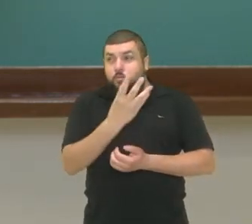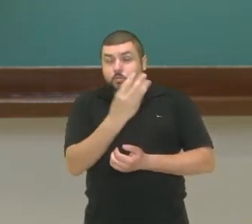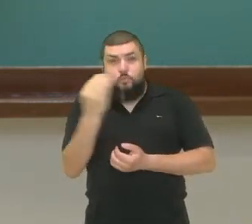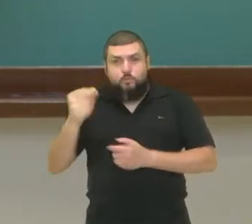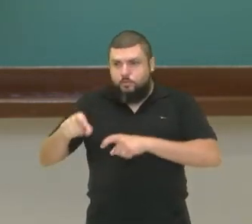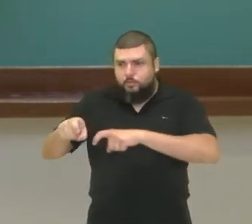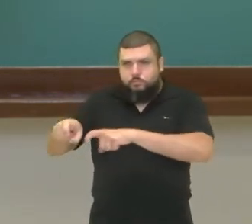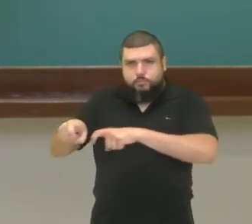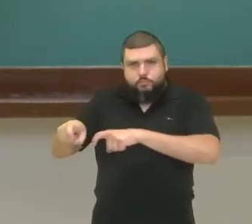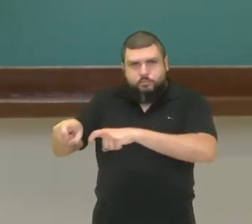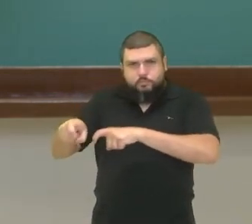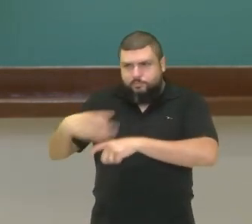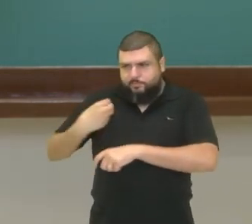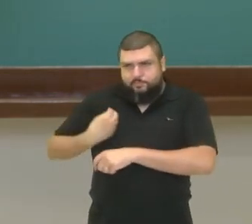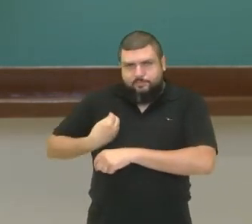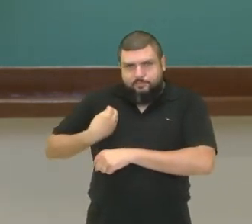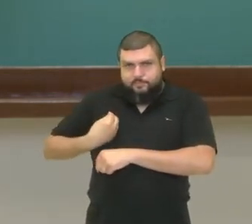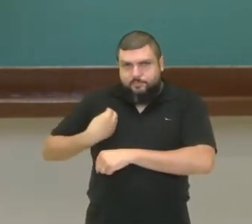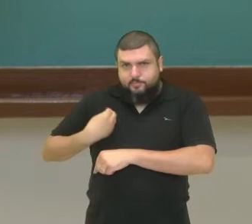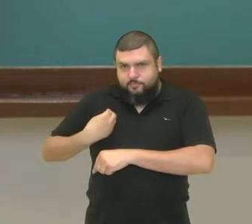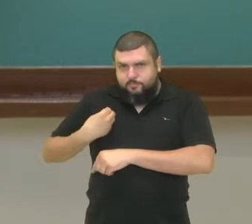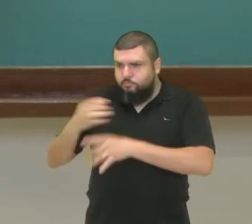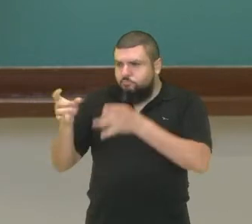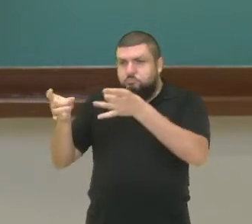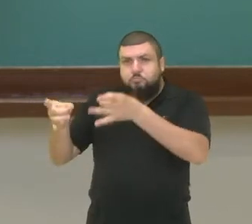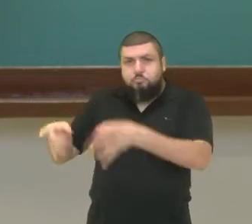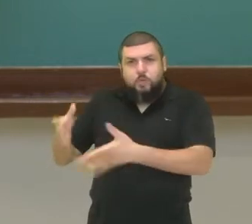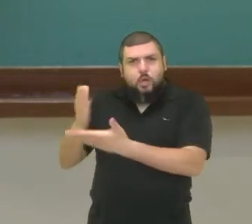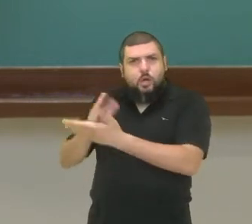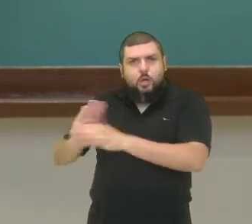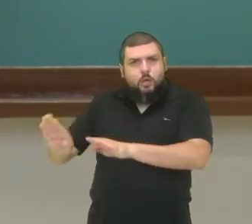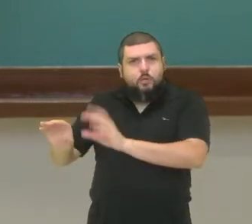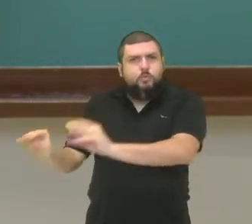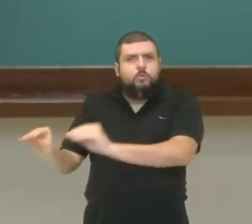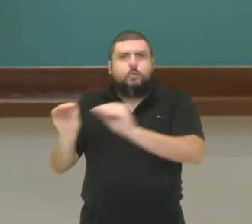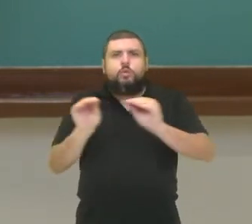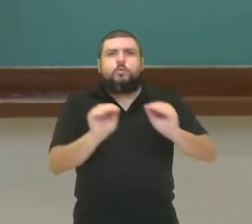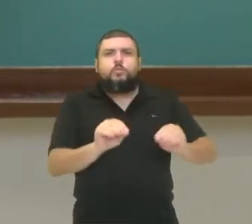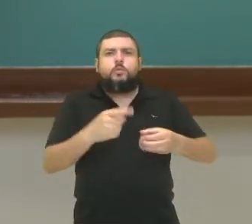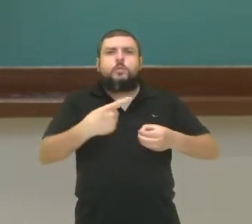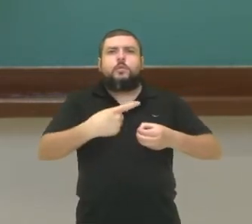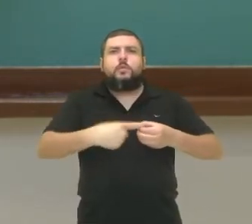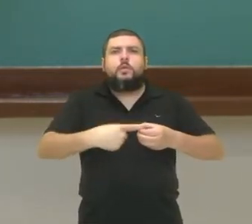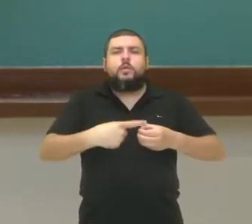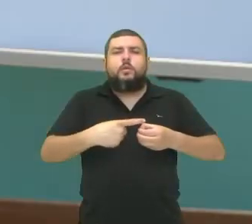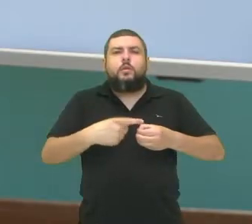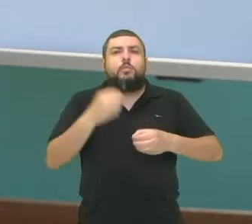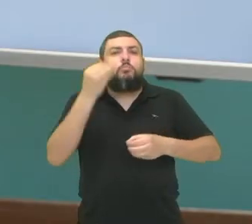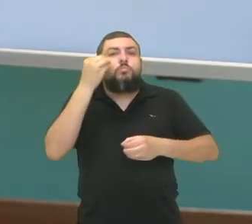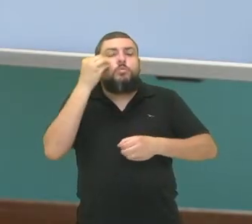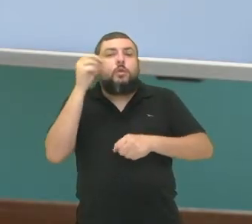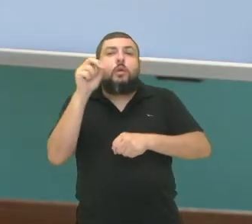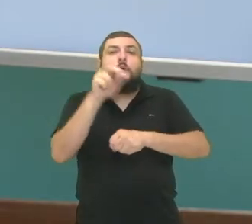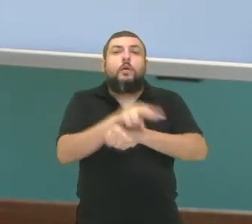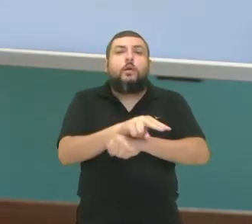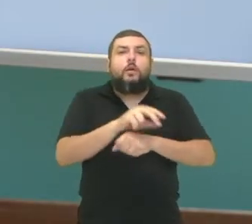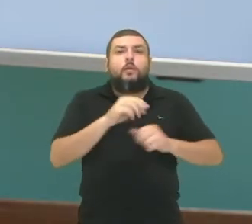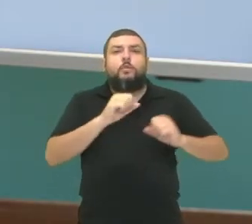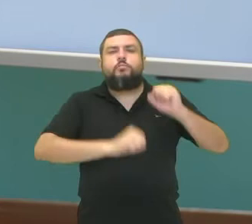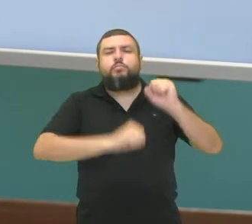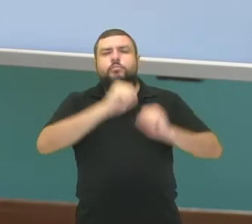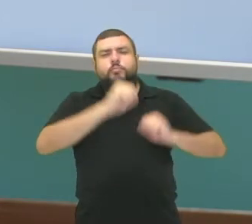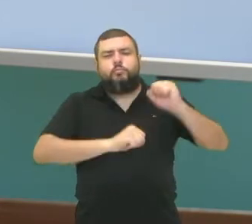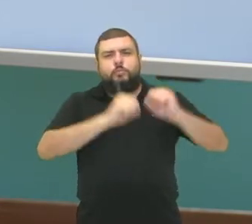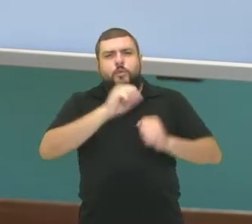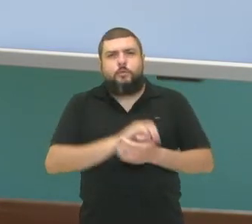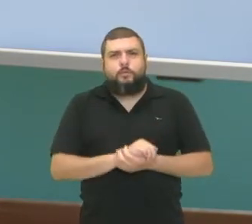começaram a migrar para cidades grandes em busca de trabalho nessas indústrias. E como tudo era muito novo, não